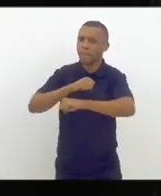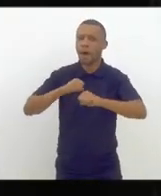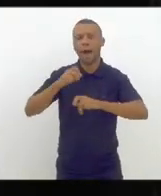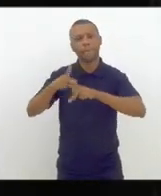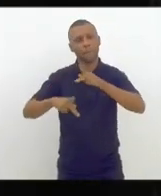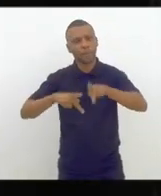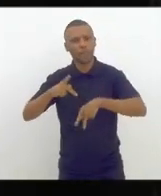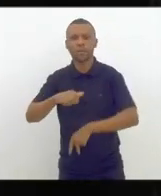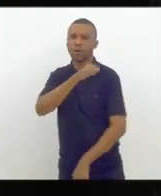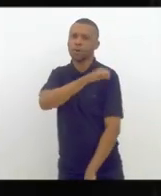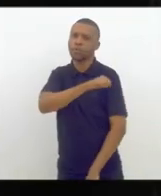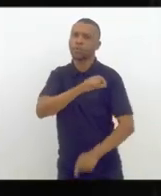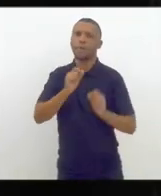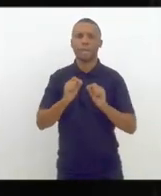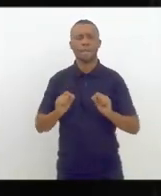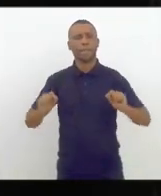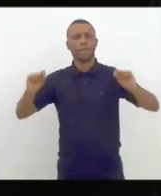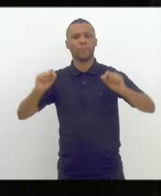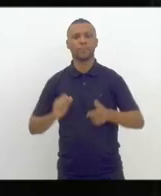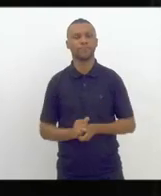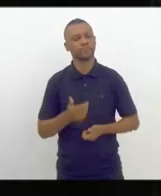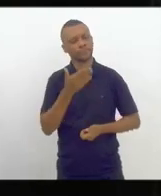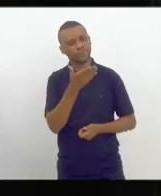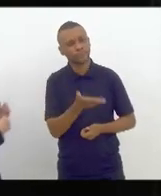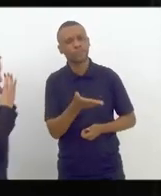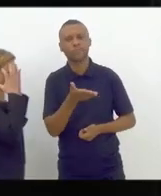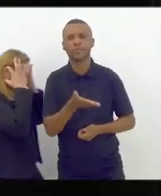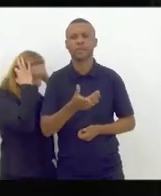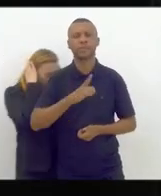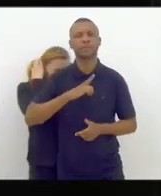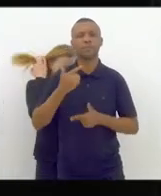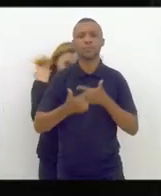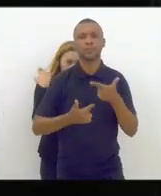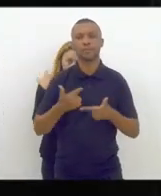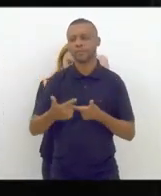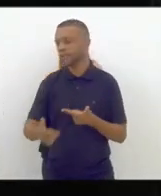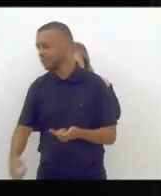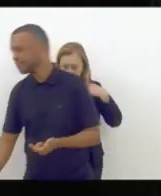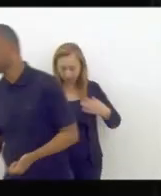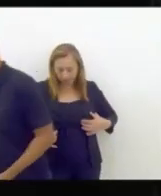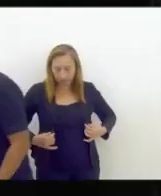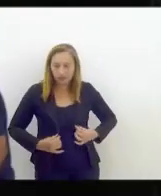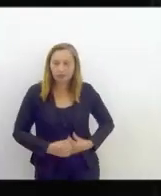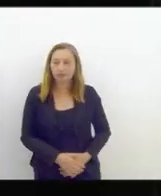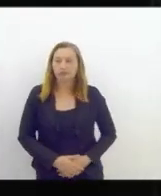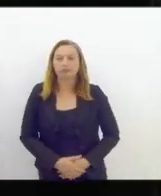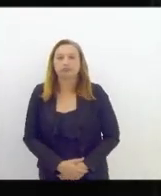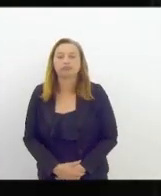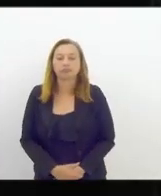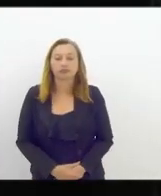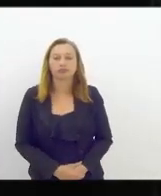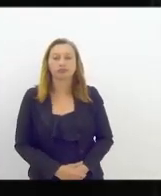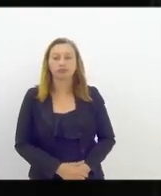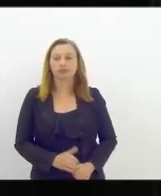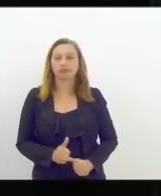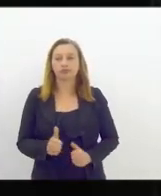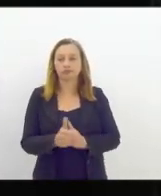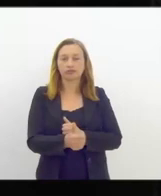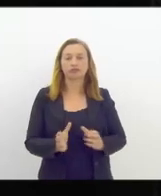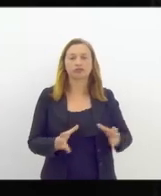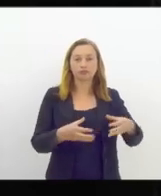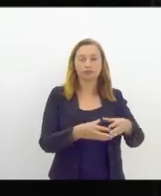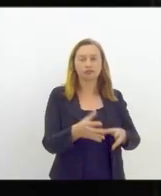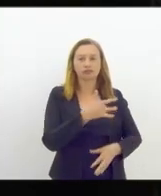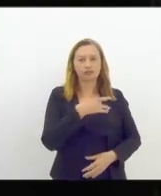do Rio de Janeiro. Vossa Excelência teve um trabalho impecável à frente da Comissão de